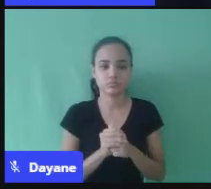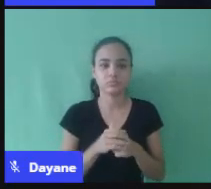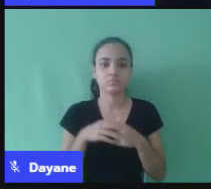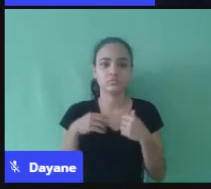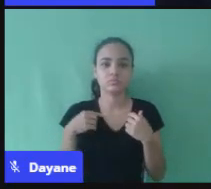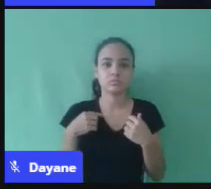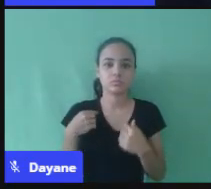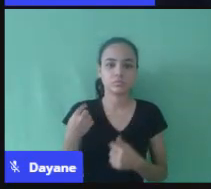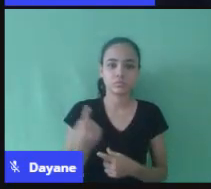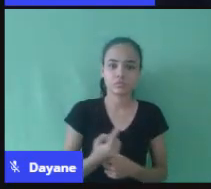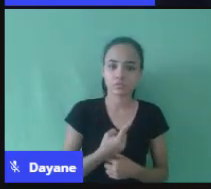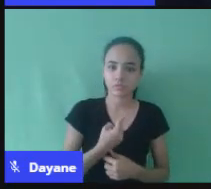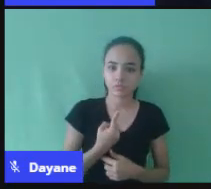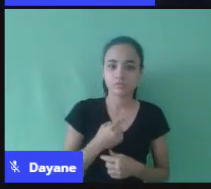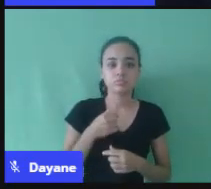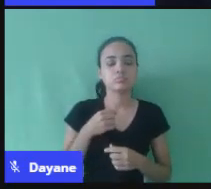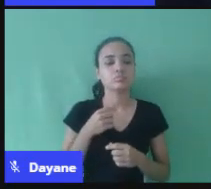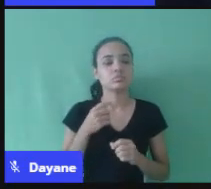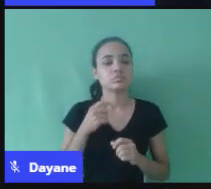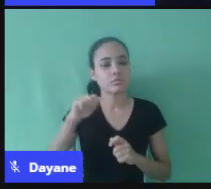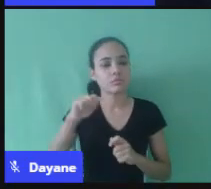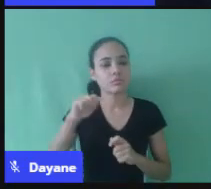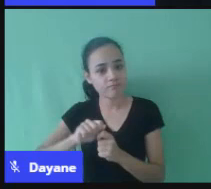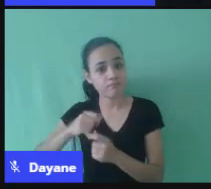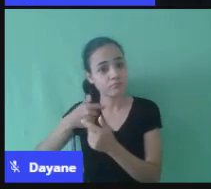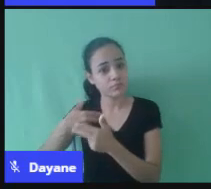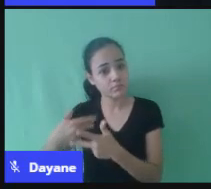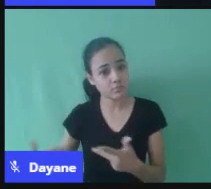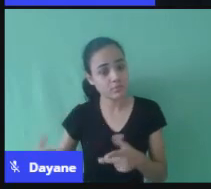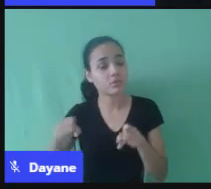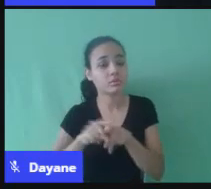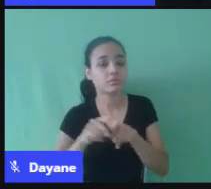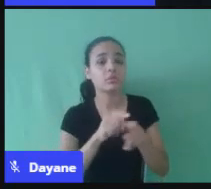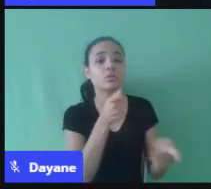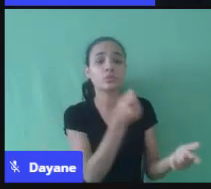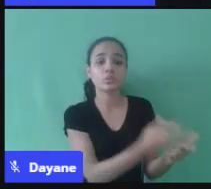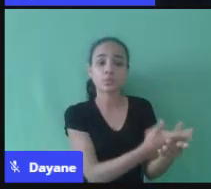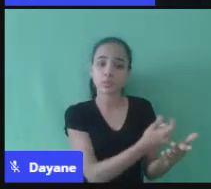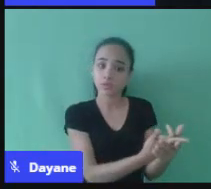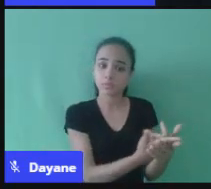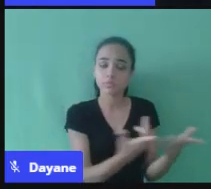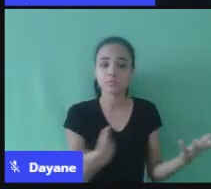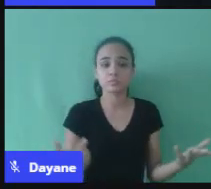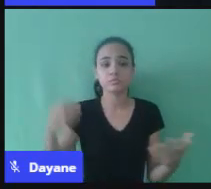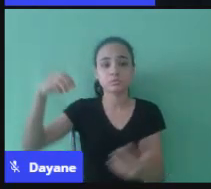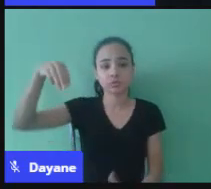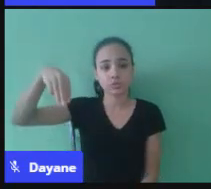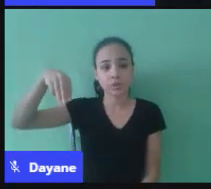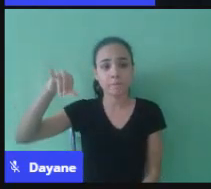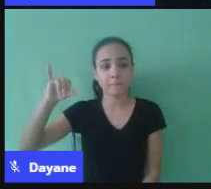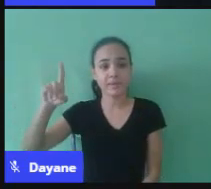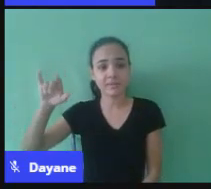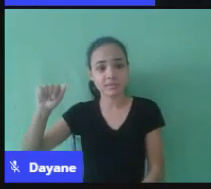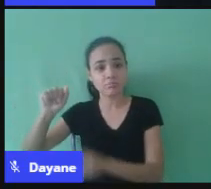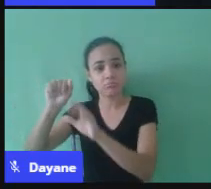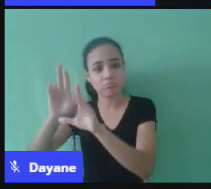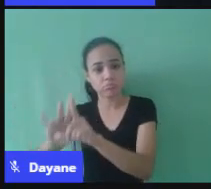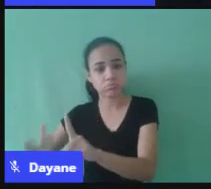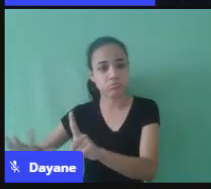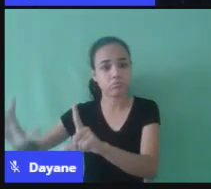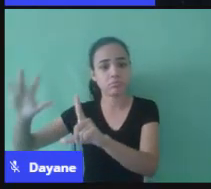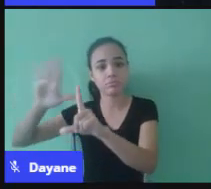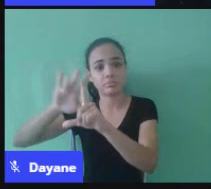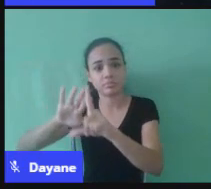produtores e consumidores de múltiplas mídias, de múltiplas plataformas e formatos